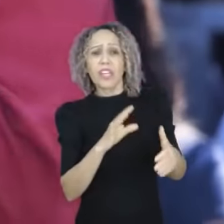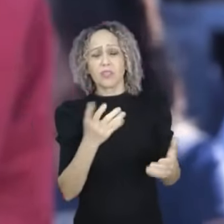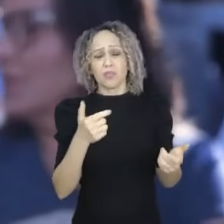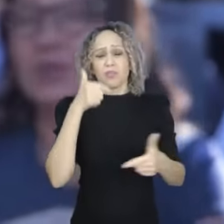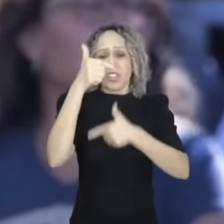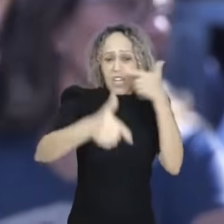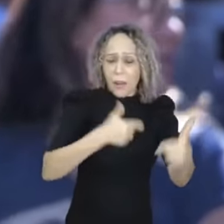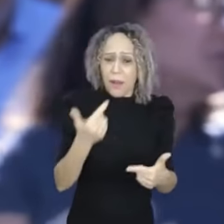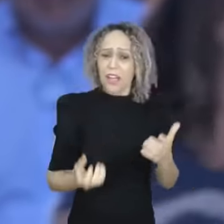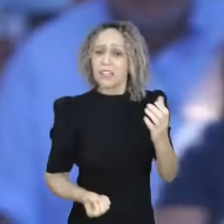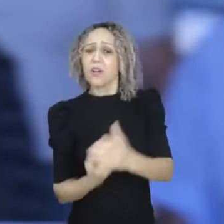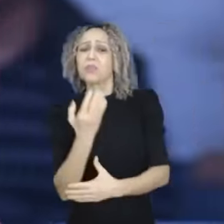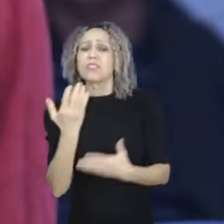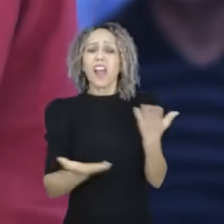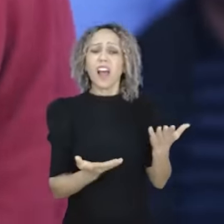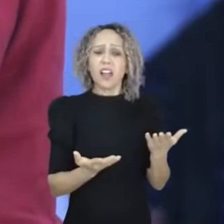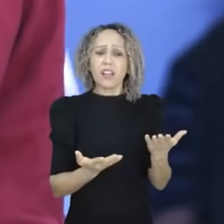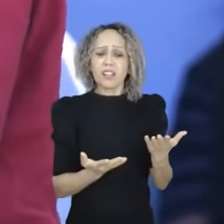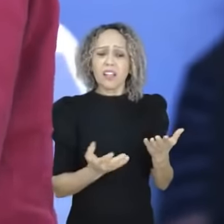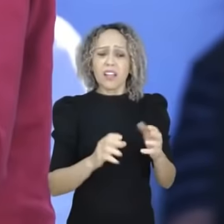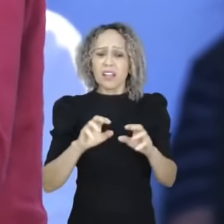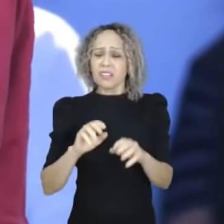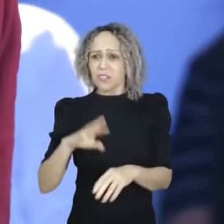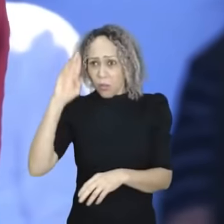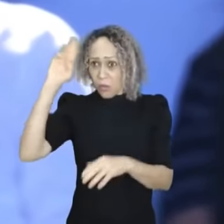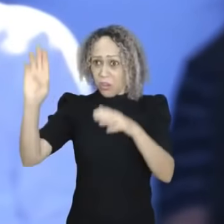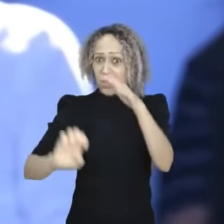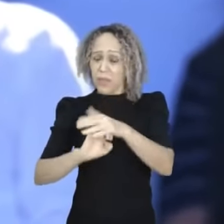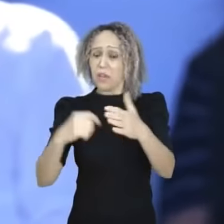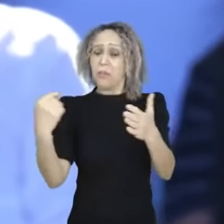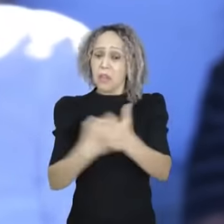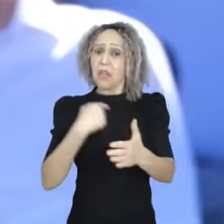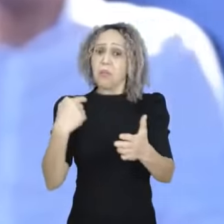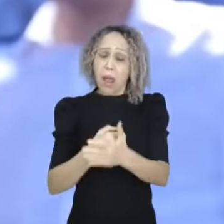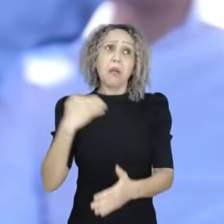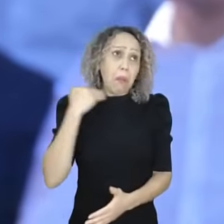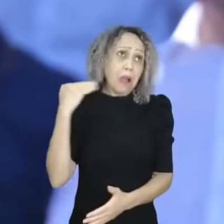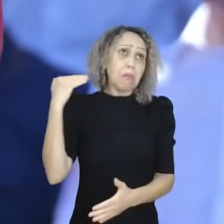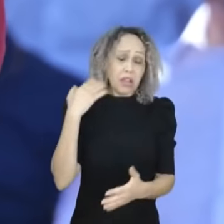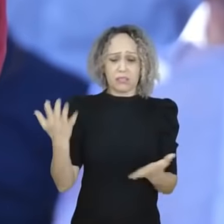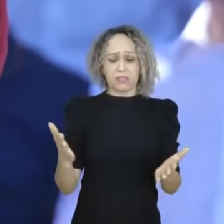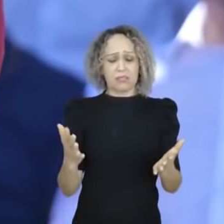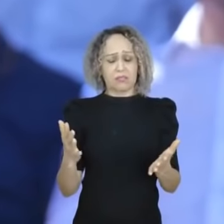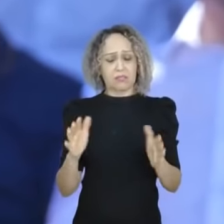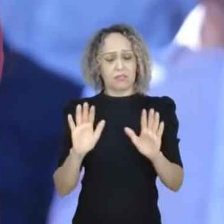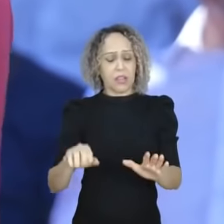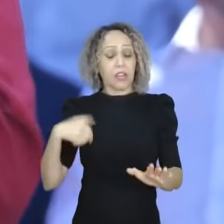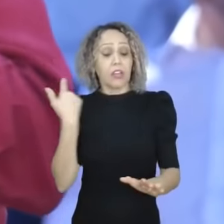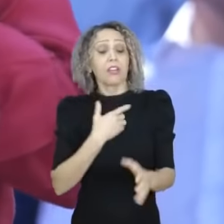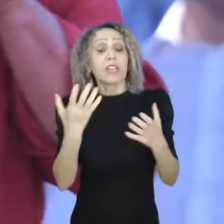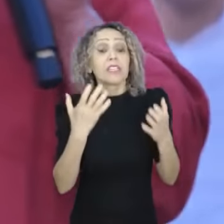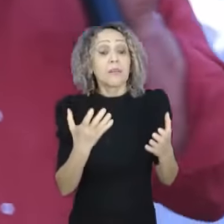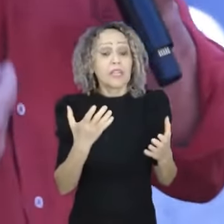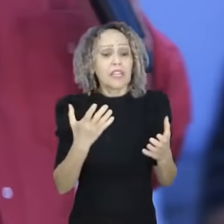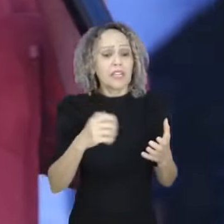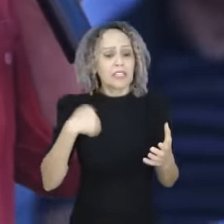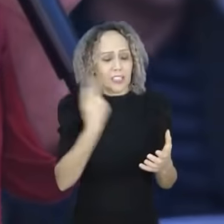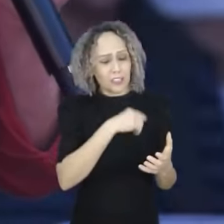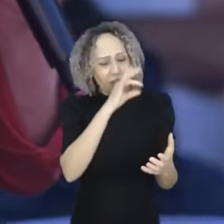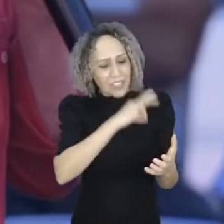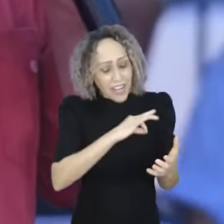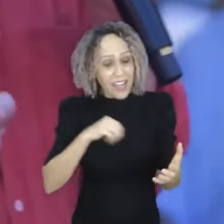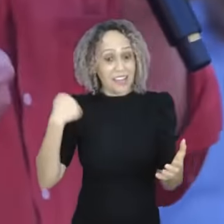fala de banco. Nós queremos saber do nosso emprego, é do nosso salário. Nós queremos saber é